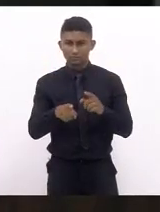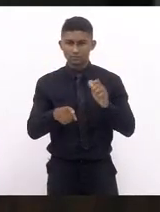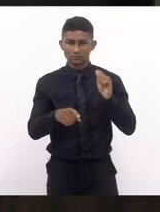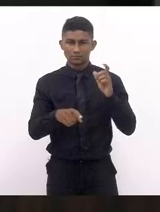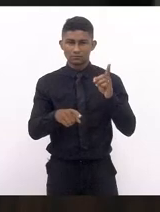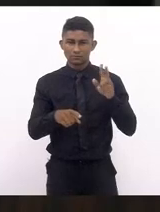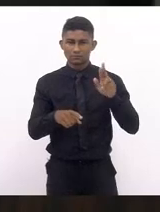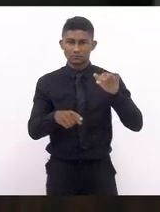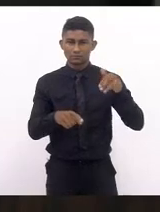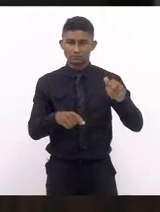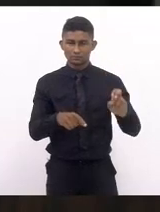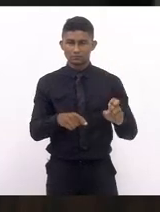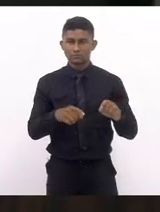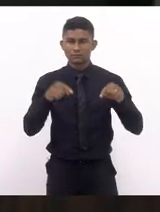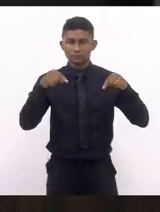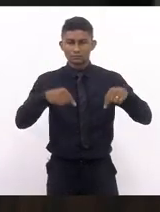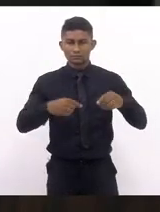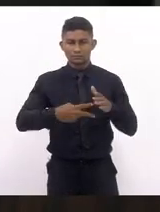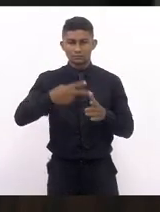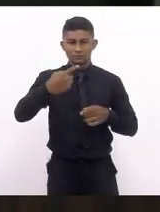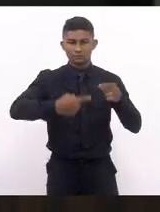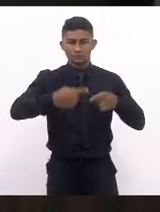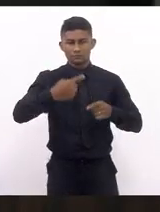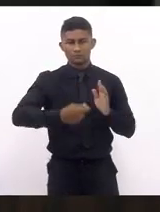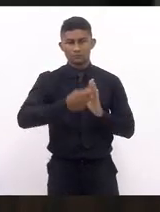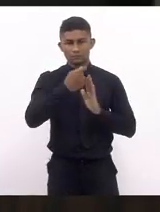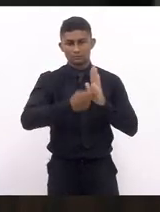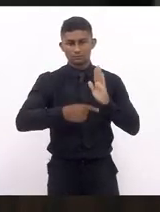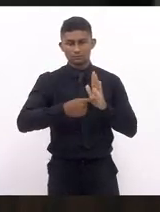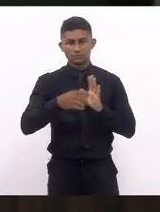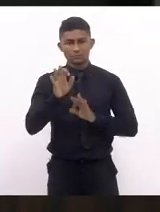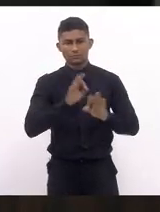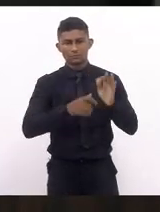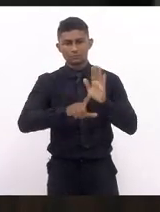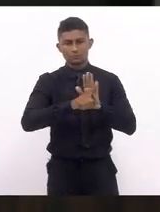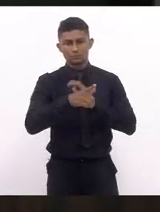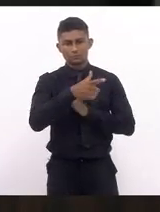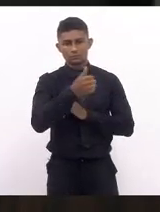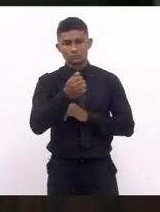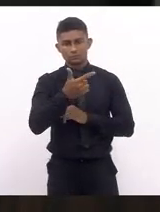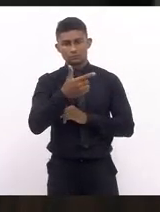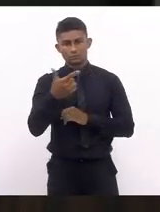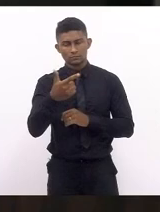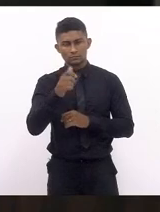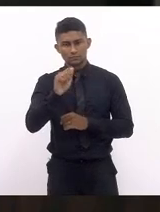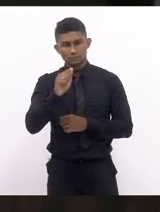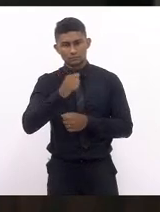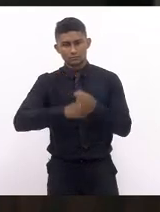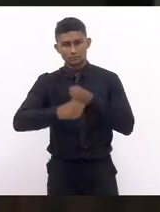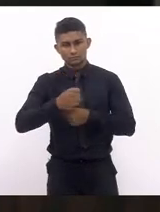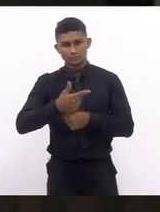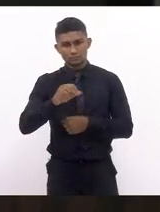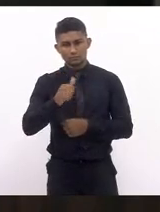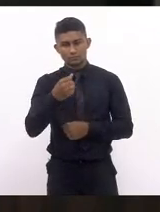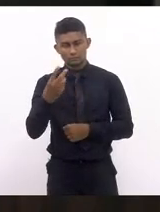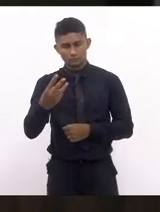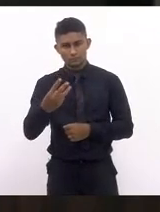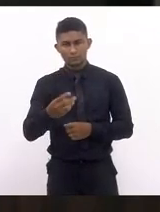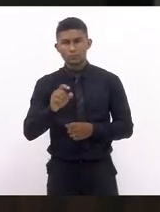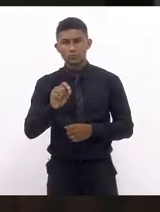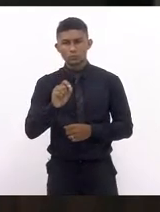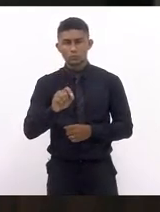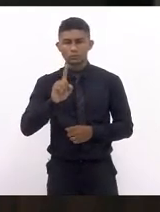Adriano então em tramitação ordinária se outro redação do vencido projeto de lei 21 22 ad13 autoria Deputado André Correia